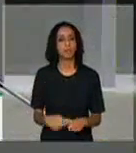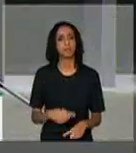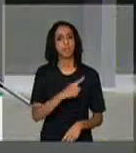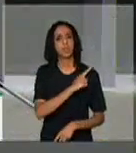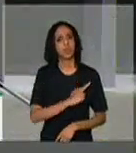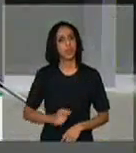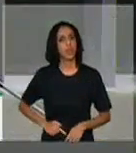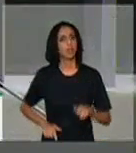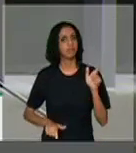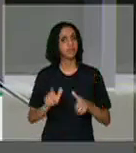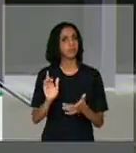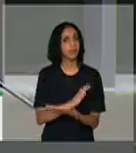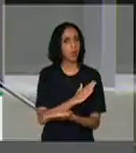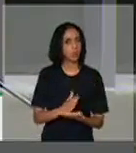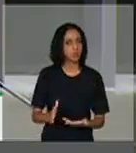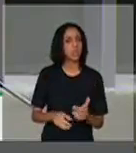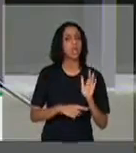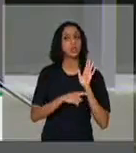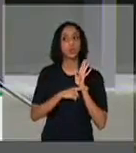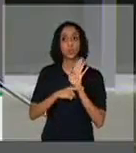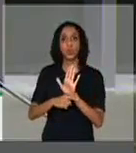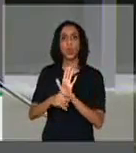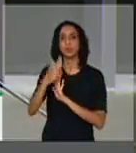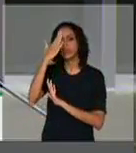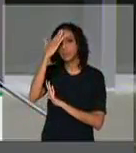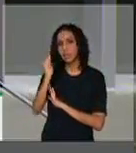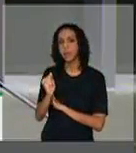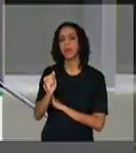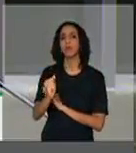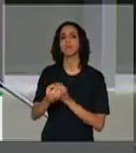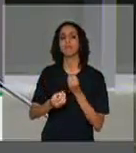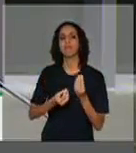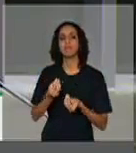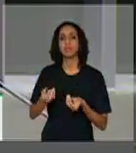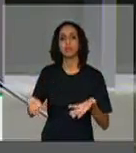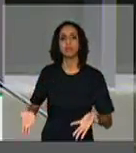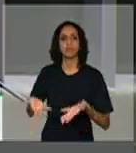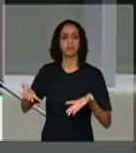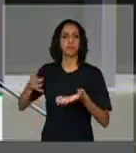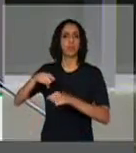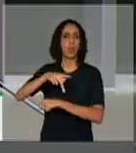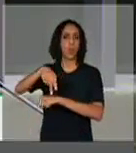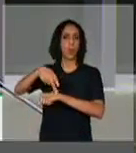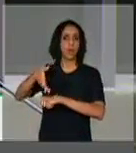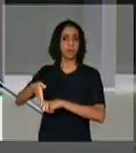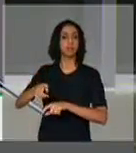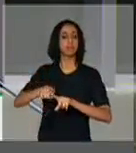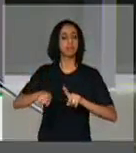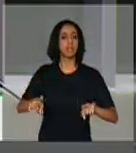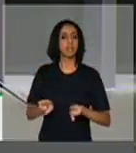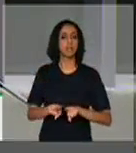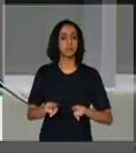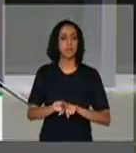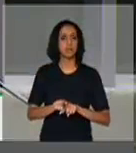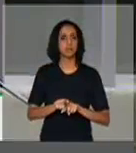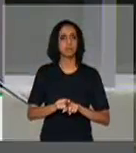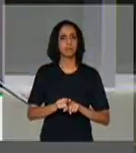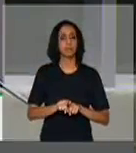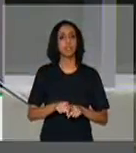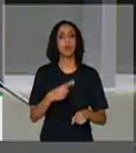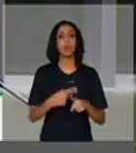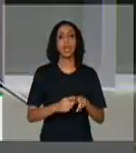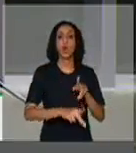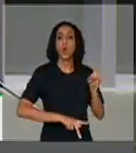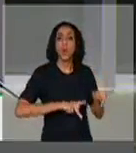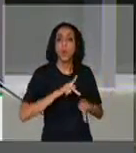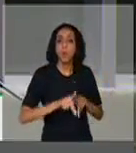dar concretude aos ideais mais nobres da nação, mas graças principalmente a um povo